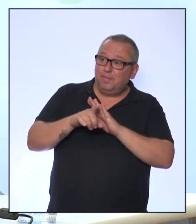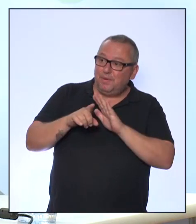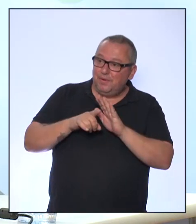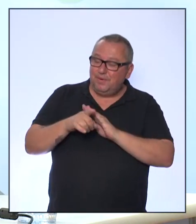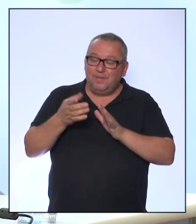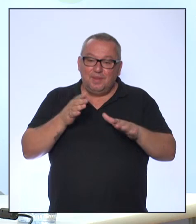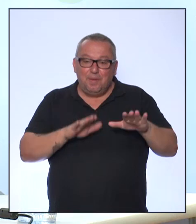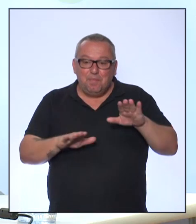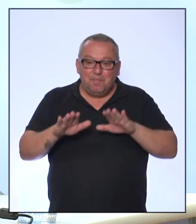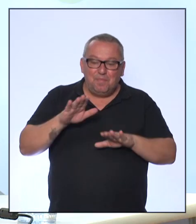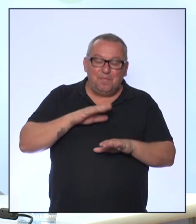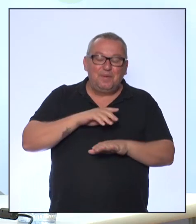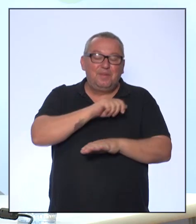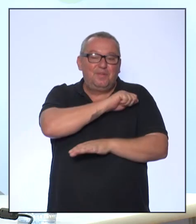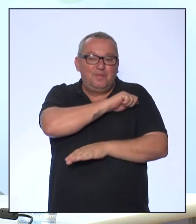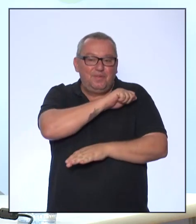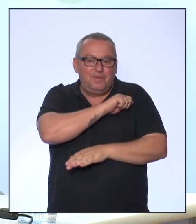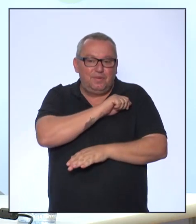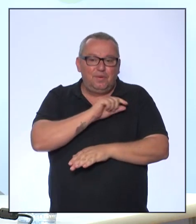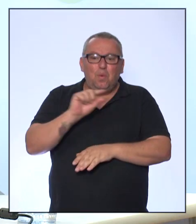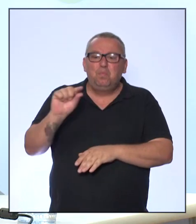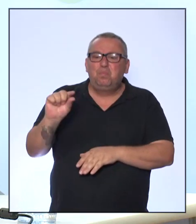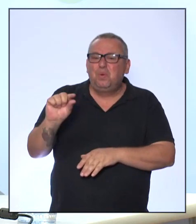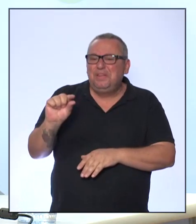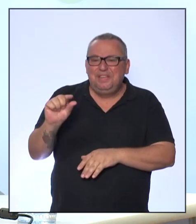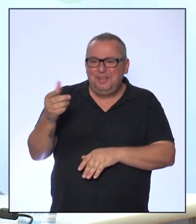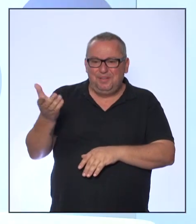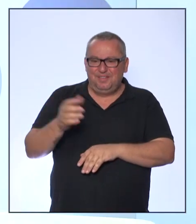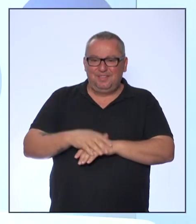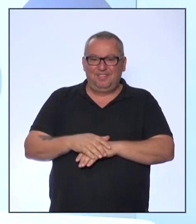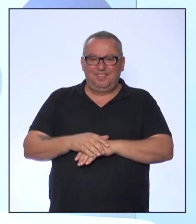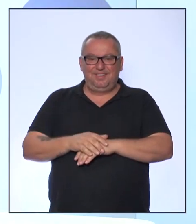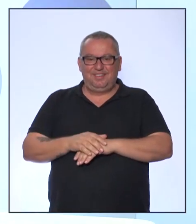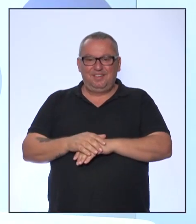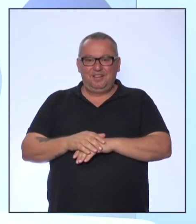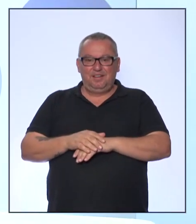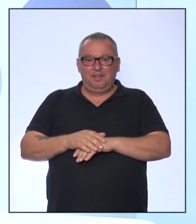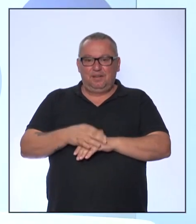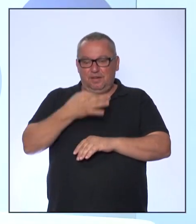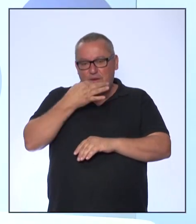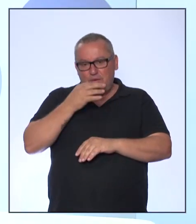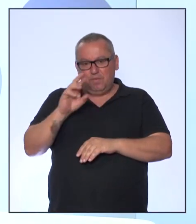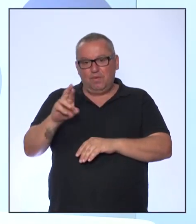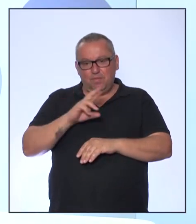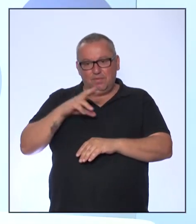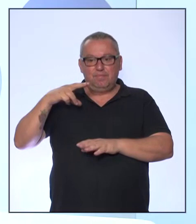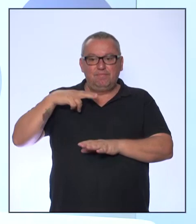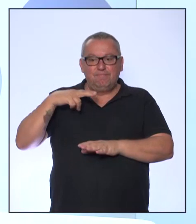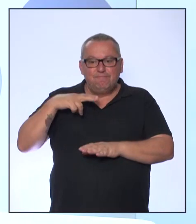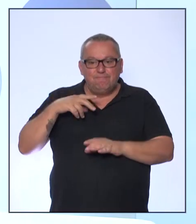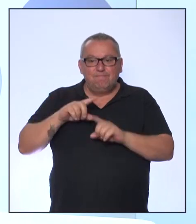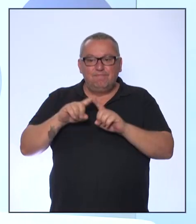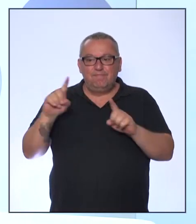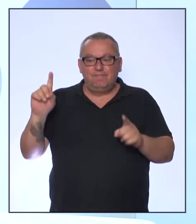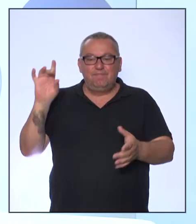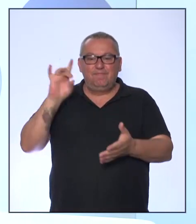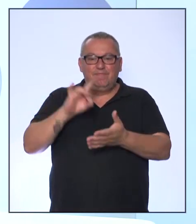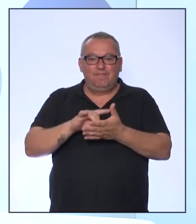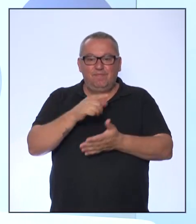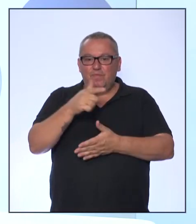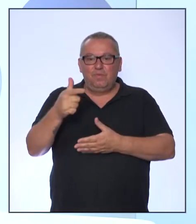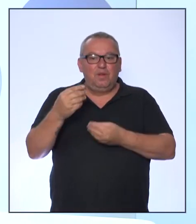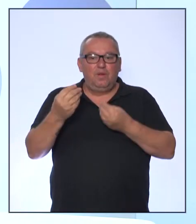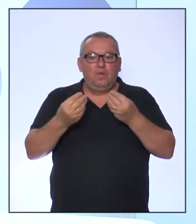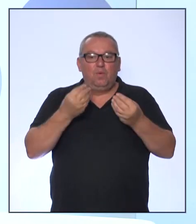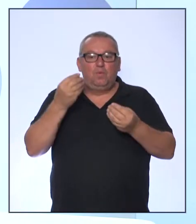do estudante, um pouquinho. Um pouquinho? Bom, é uma resposta pessoal, né? Mas, na realidade, assim, não tem